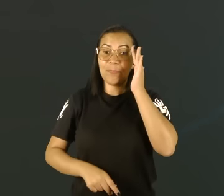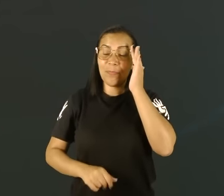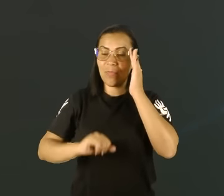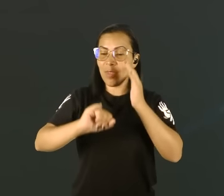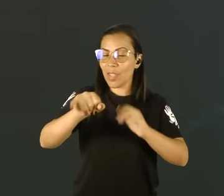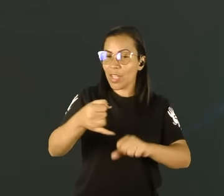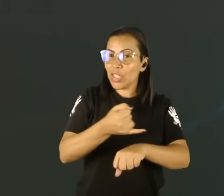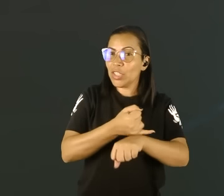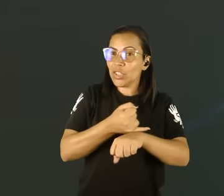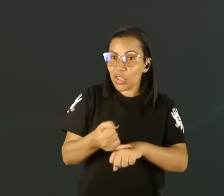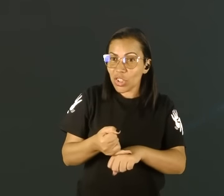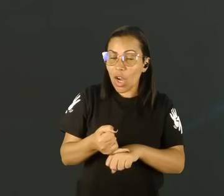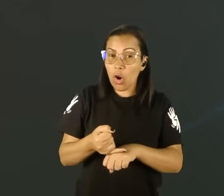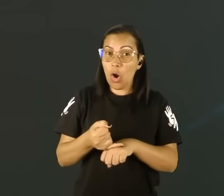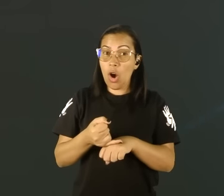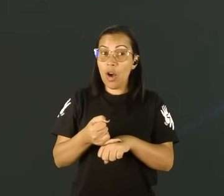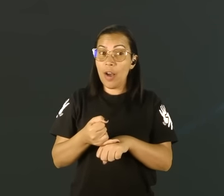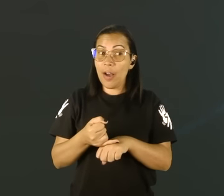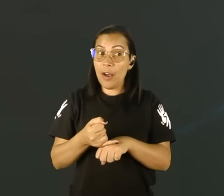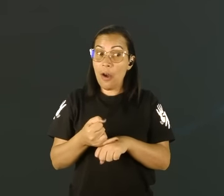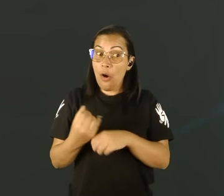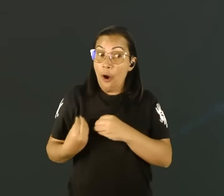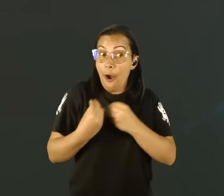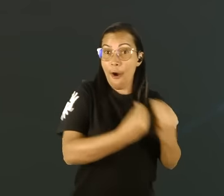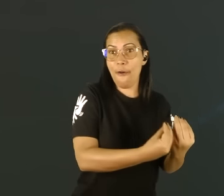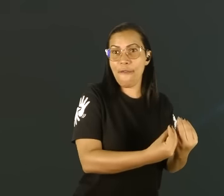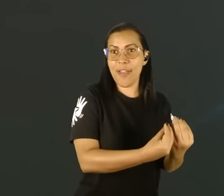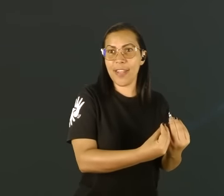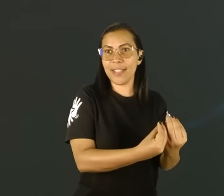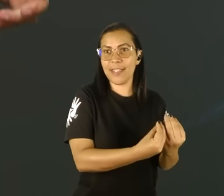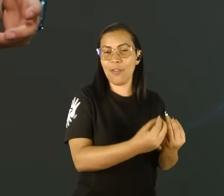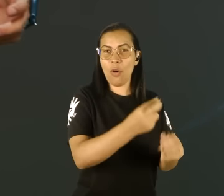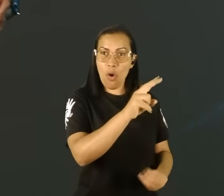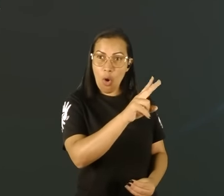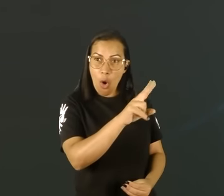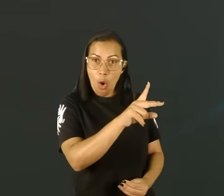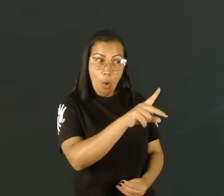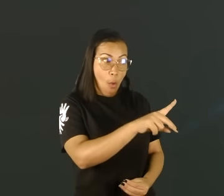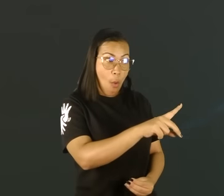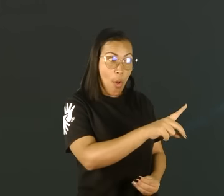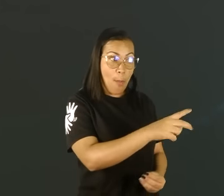fraqueza lhe fazer trocar algo precioso por algo fútil.